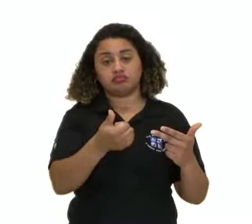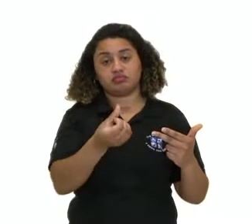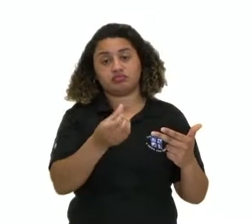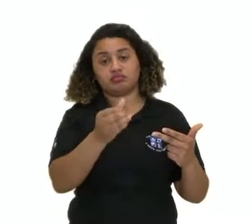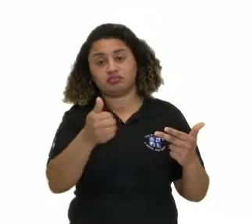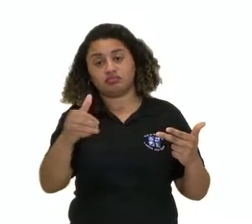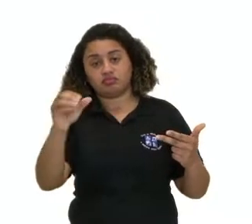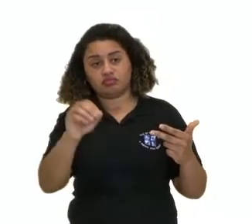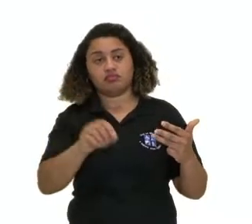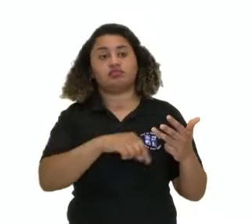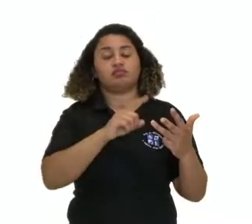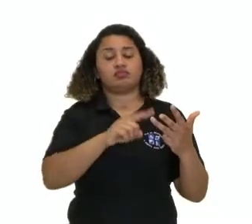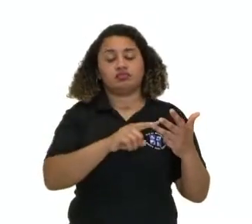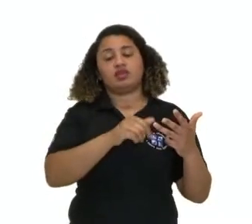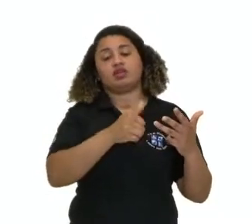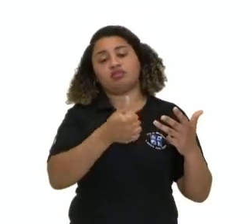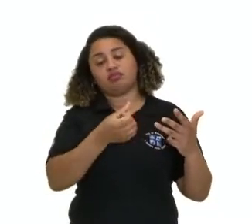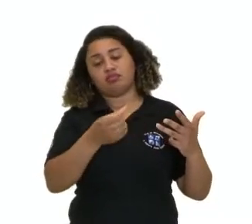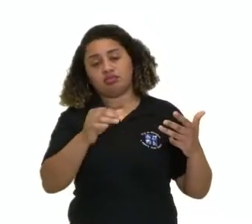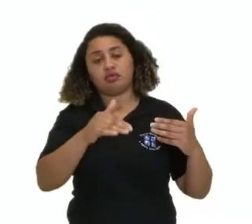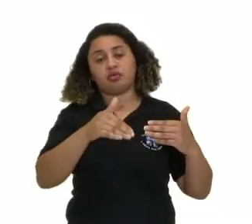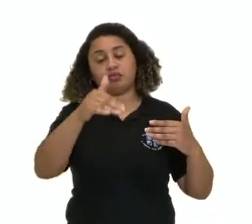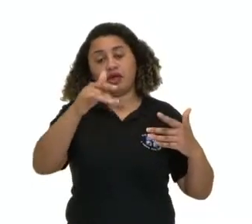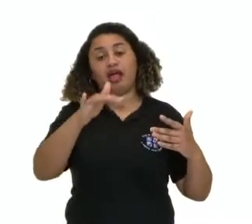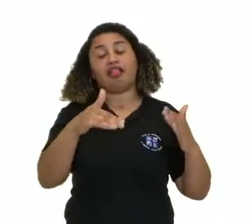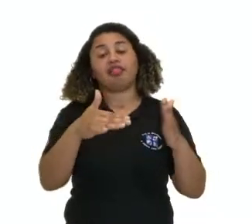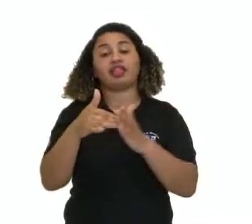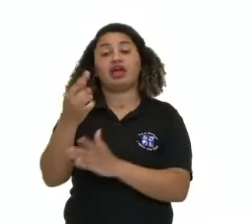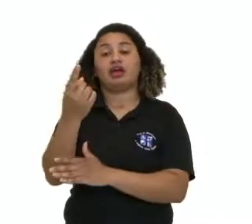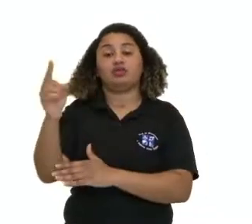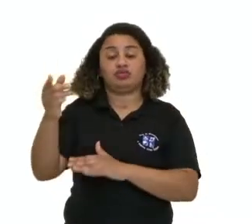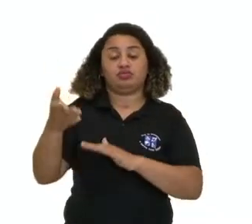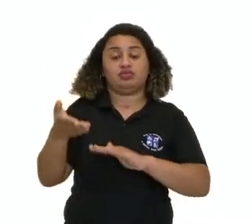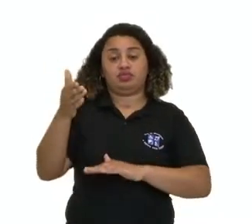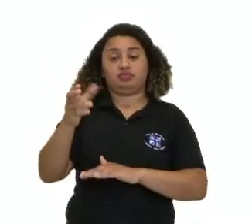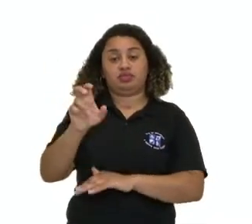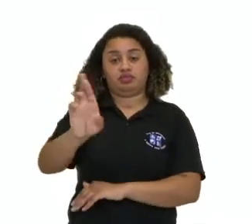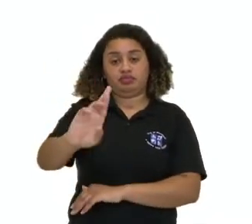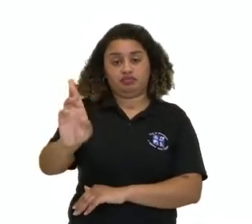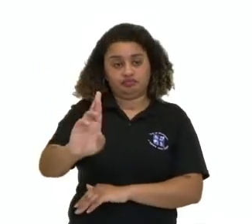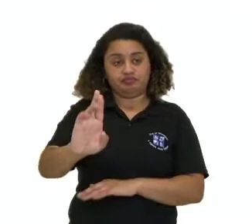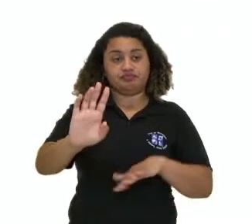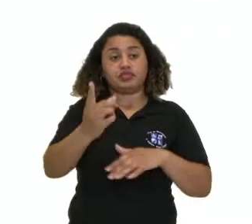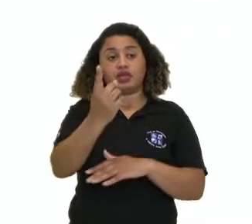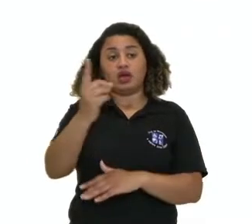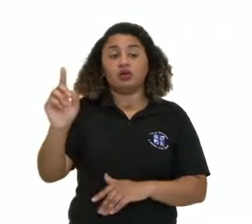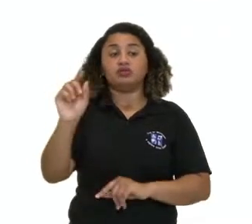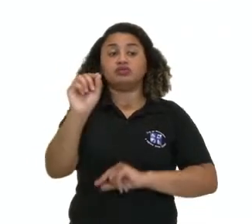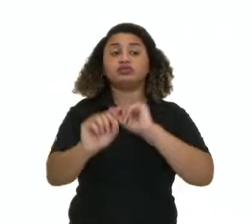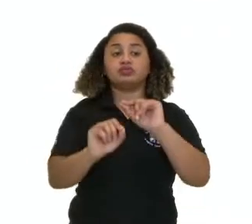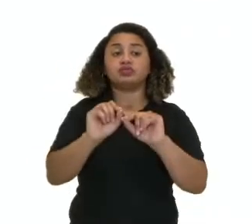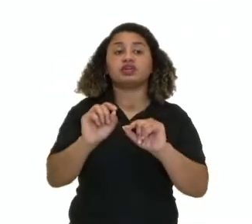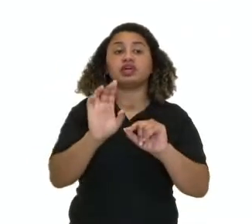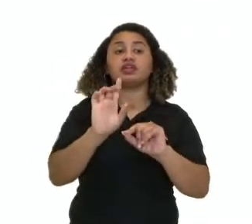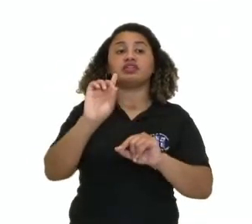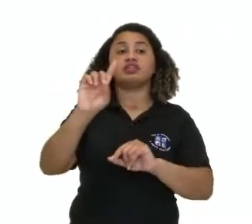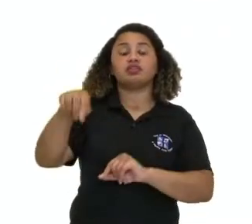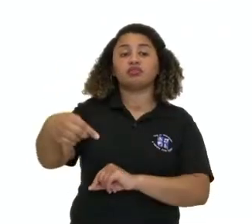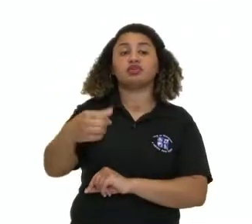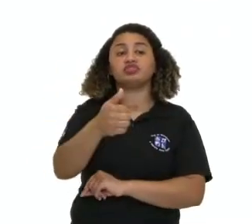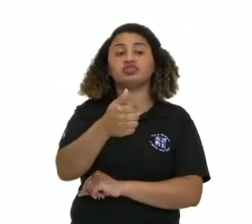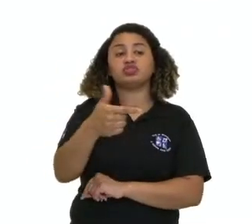R$ 610,00. Até a última parcela. A última parcela será ao final